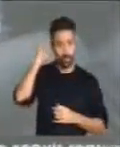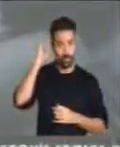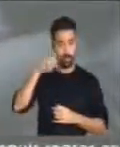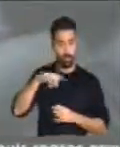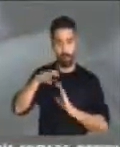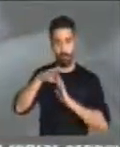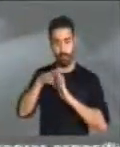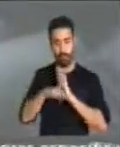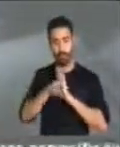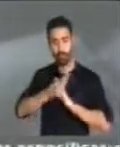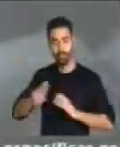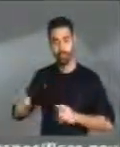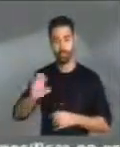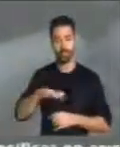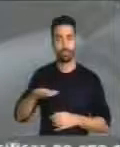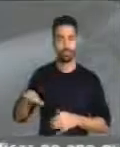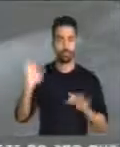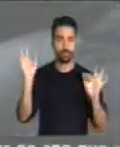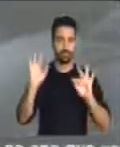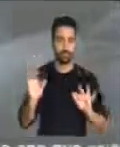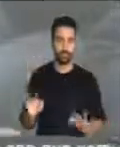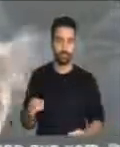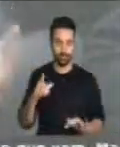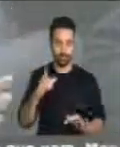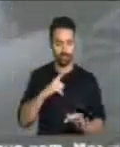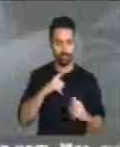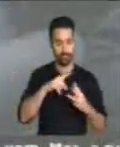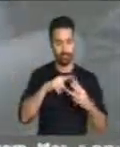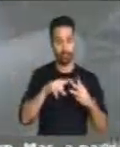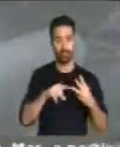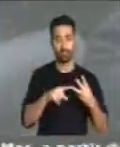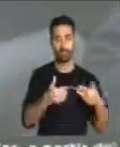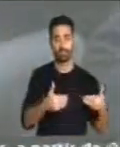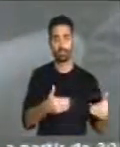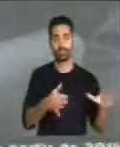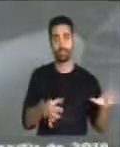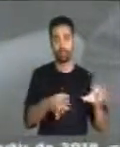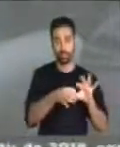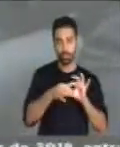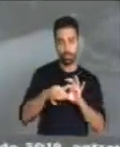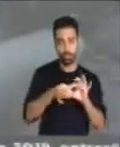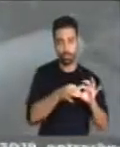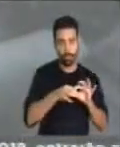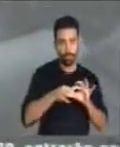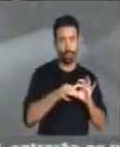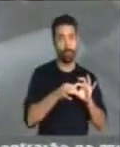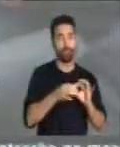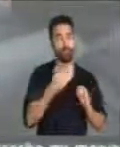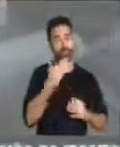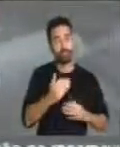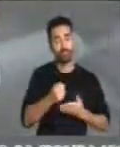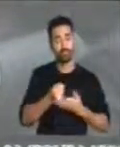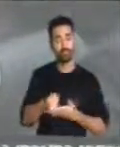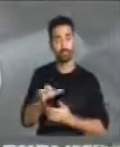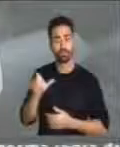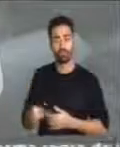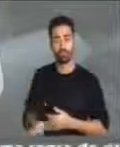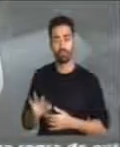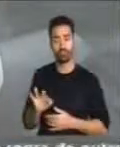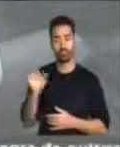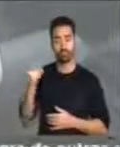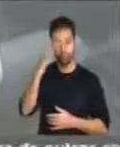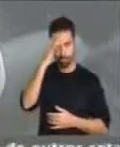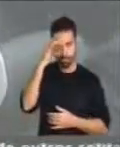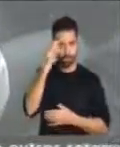Criança Feliz, alinhando essas três pastas que têm que caminhar unidos por esses futuros cidadãos,